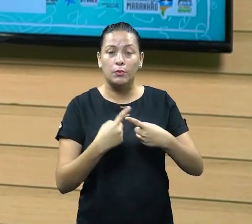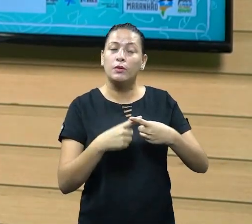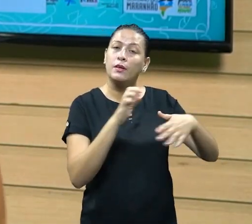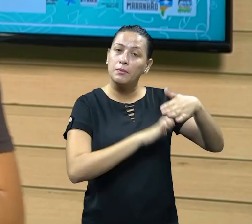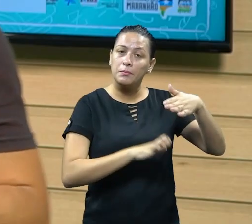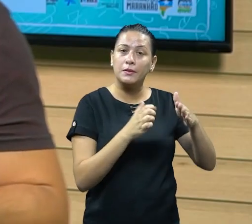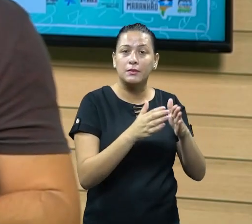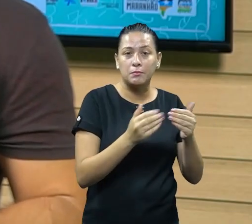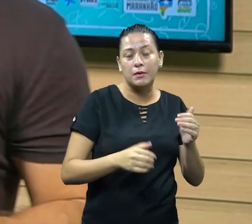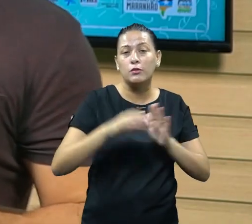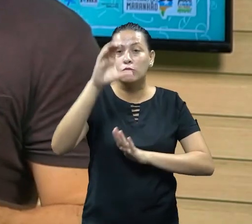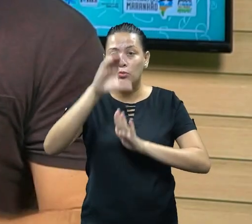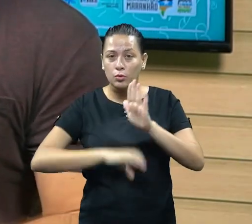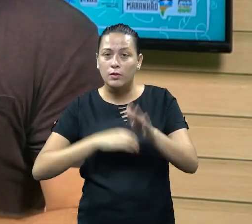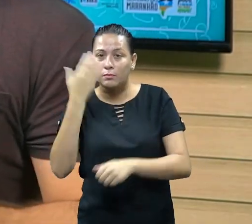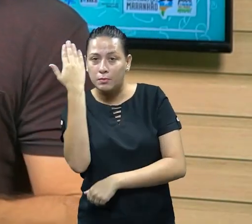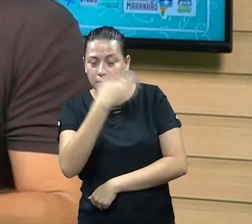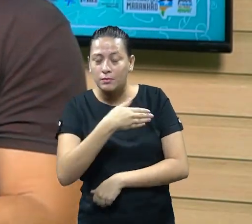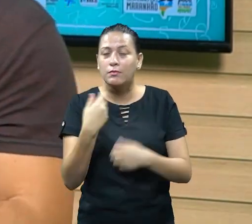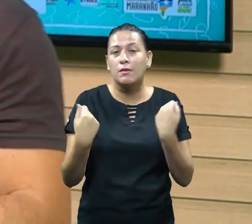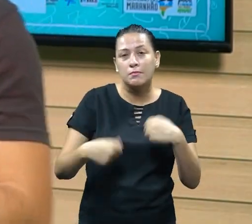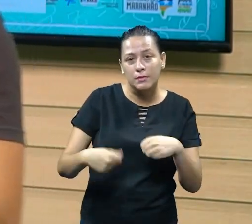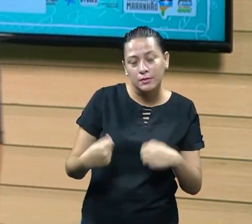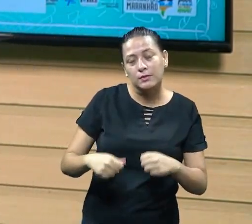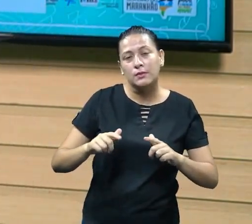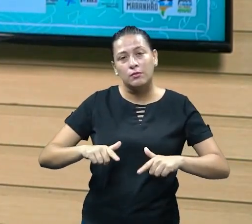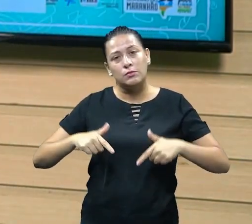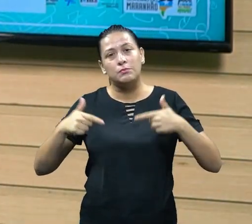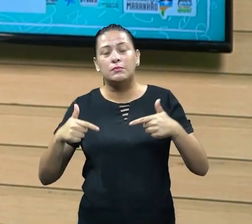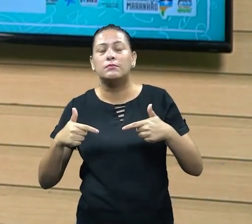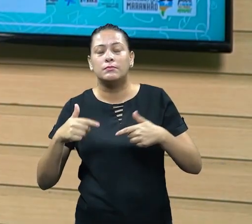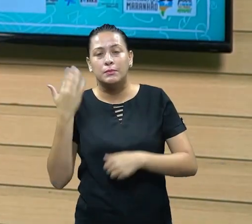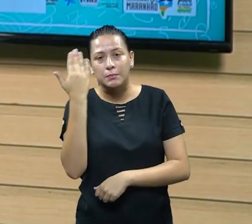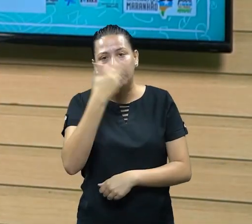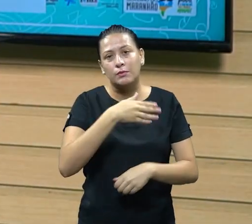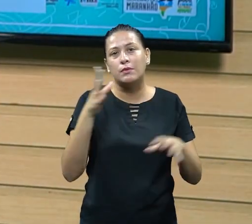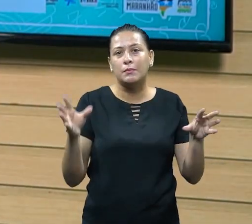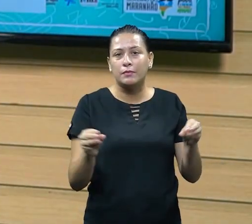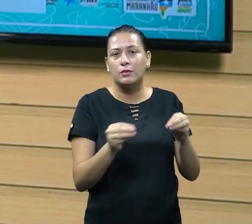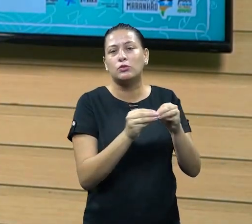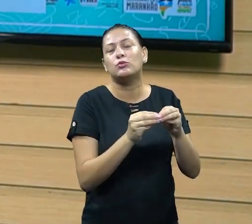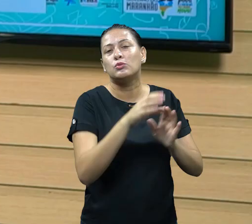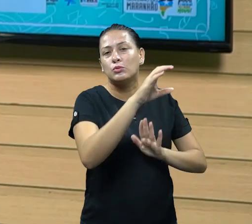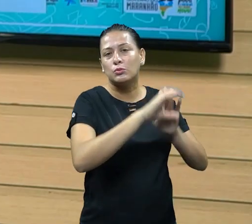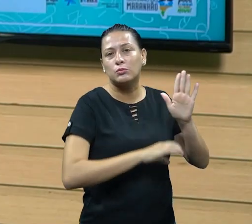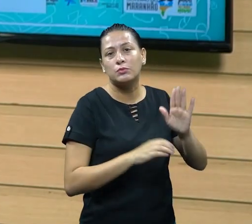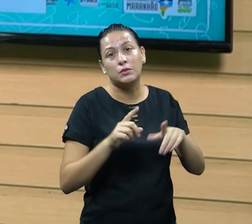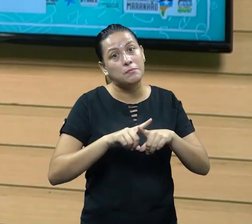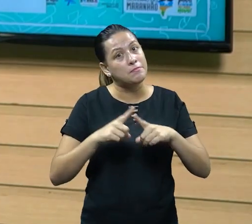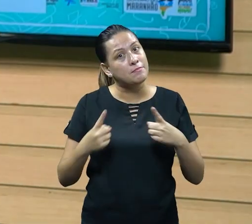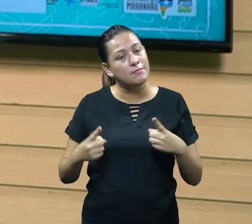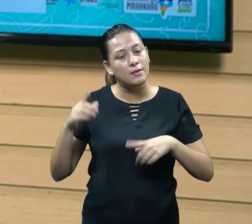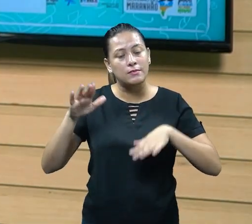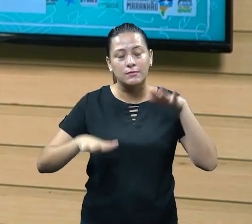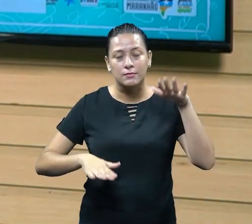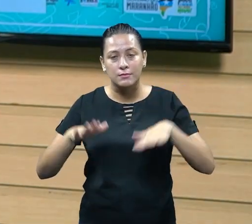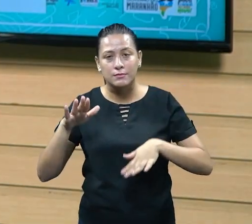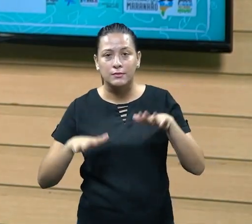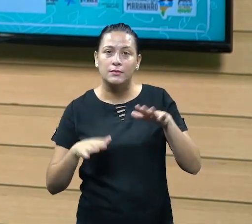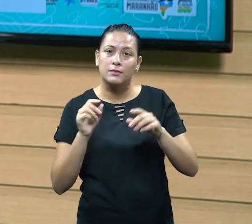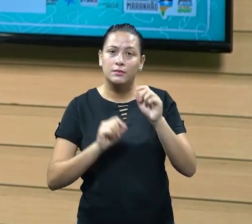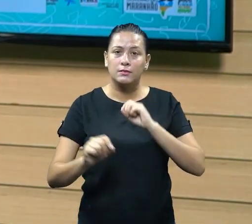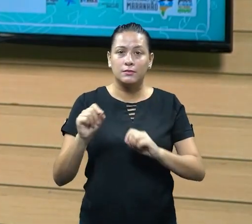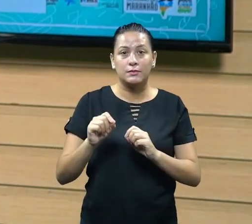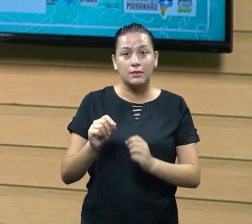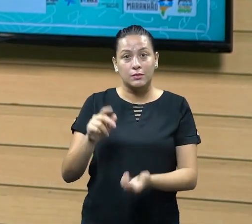Currículo comprovado, tem que ter um certificado, um diploma para poder anexar junto. Mas muitas das vezes não significa que de fato